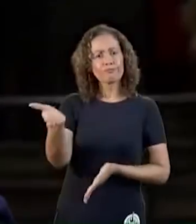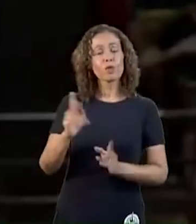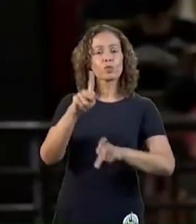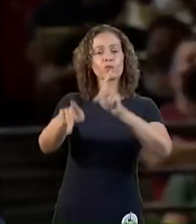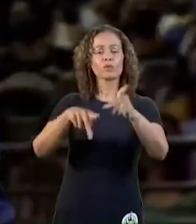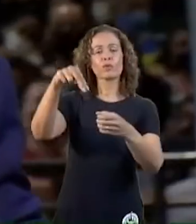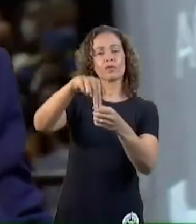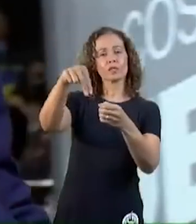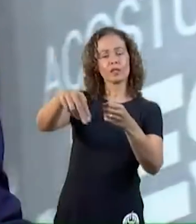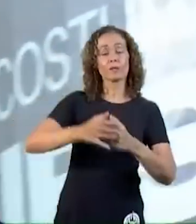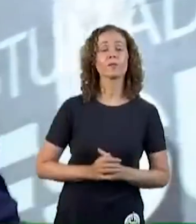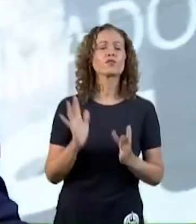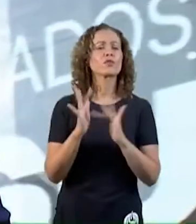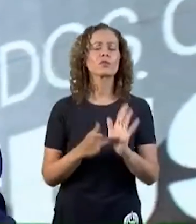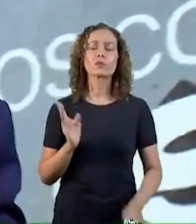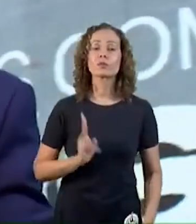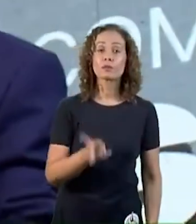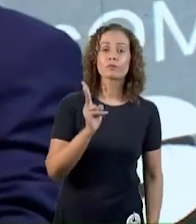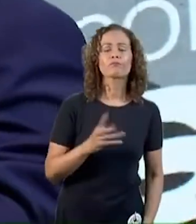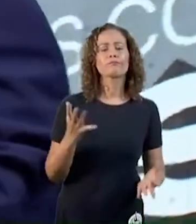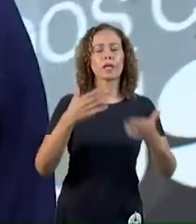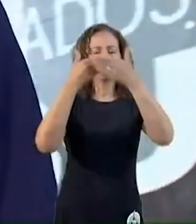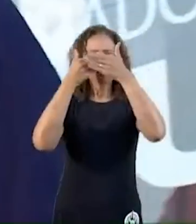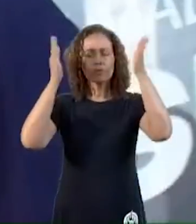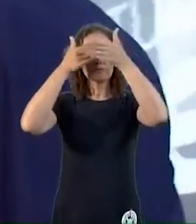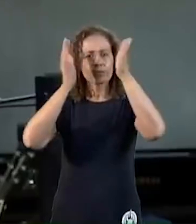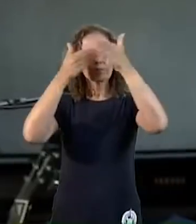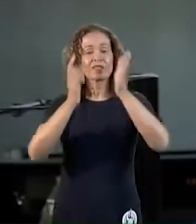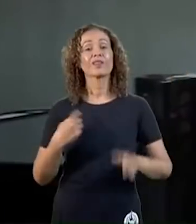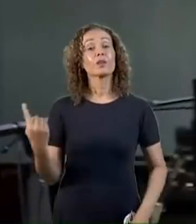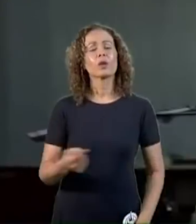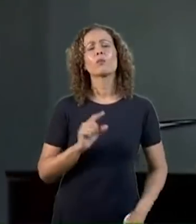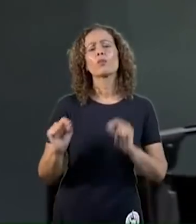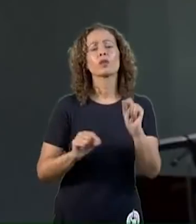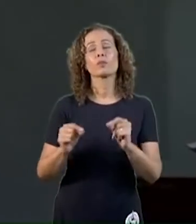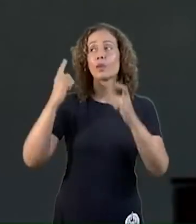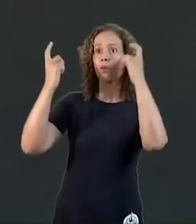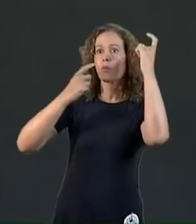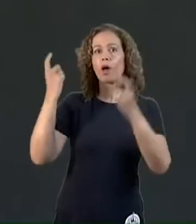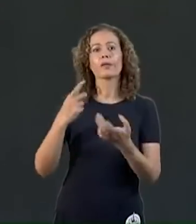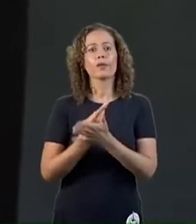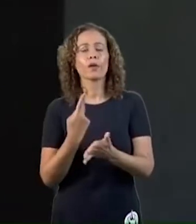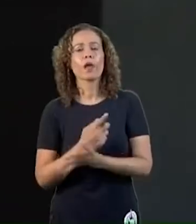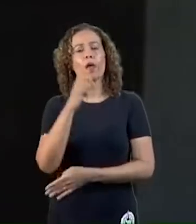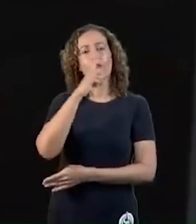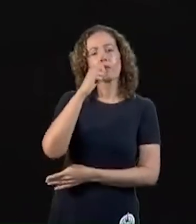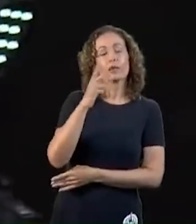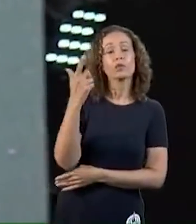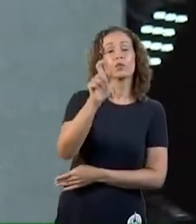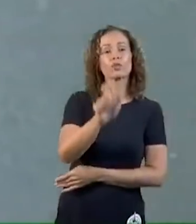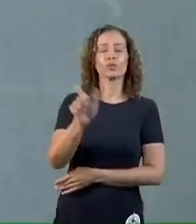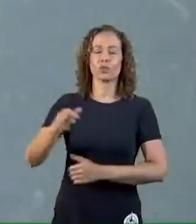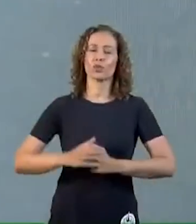gente, tentando abrir os nossos olhos. E nós preocupados com os erros e com os defeitos dos outros. Eu não sei você, mas essa história da Marília abriu